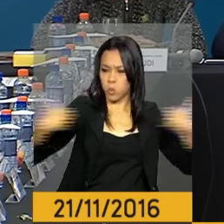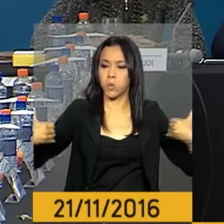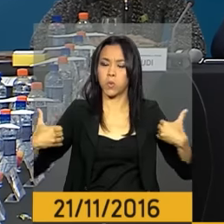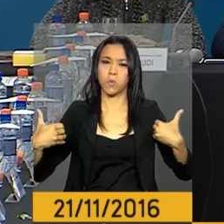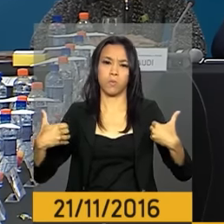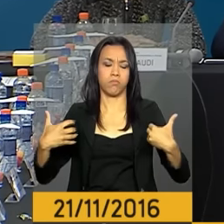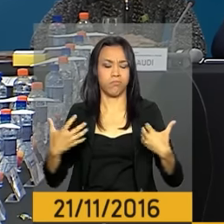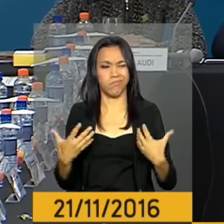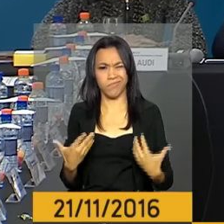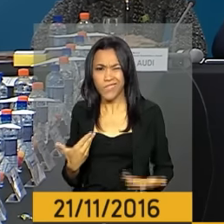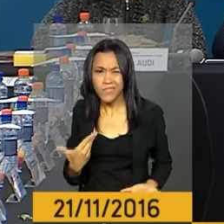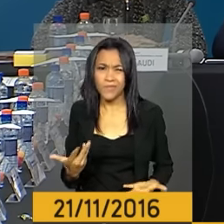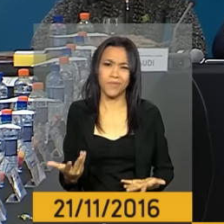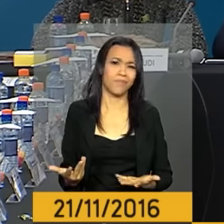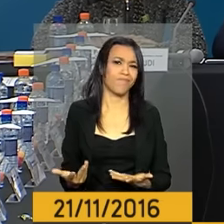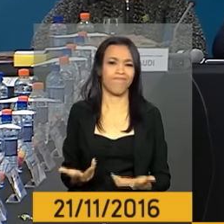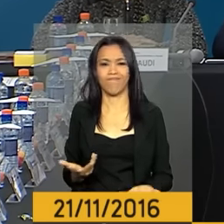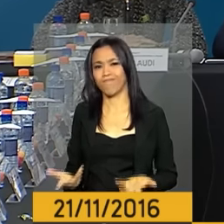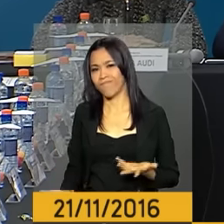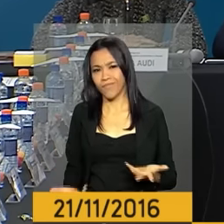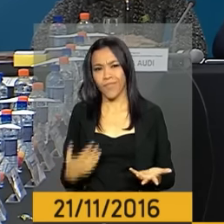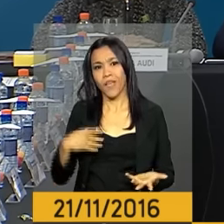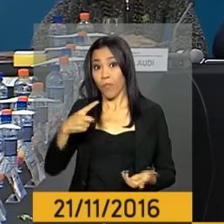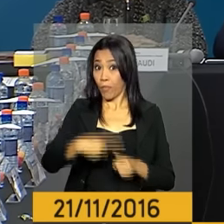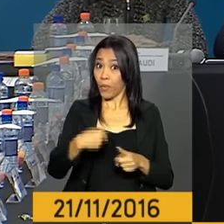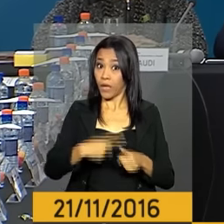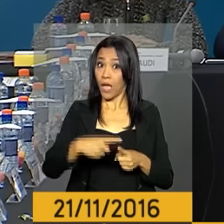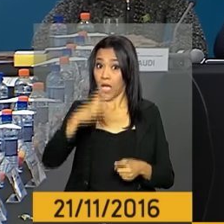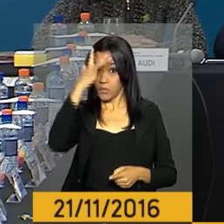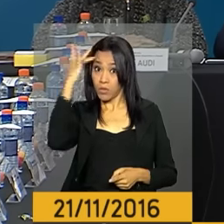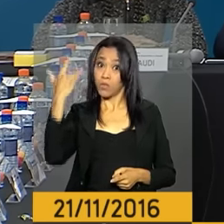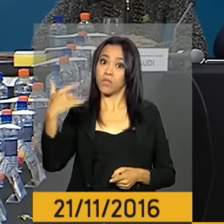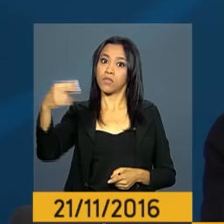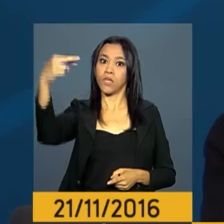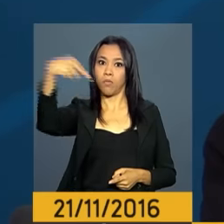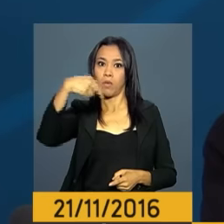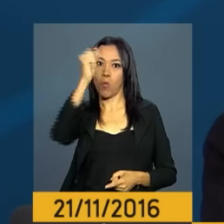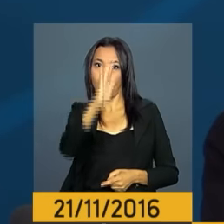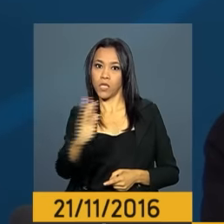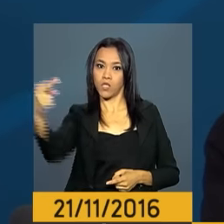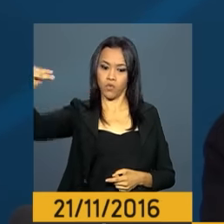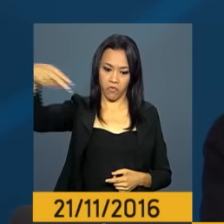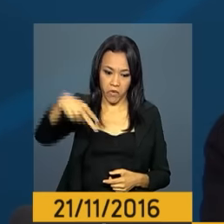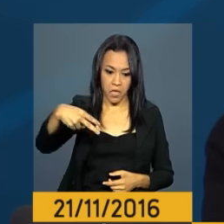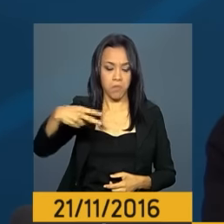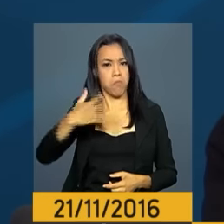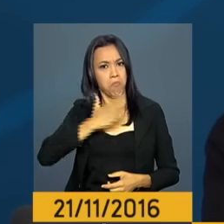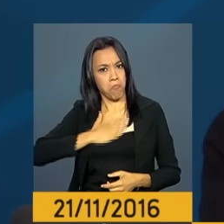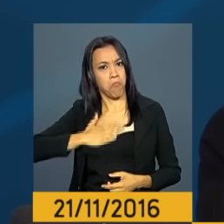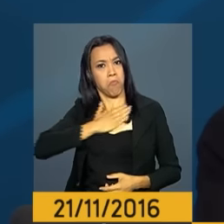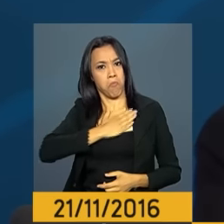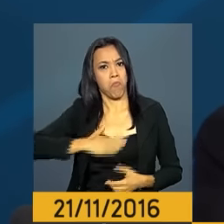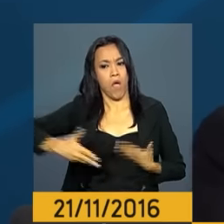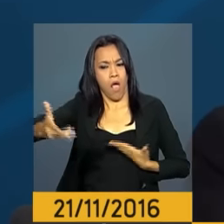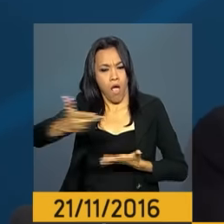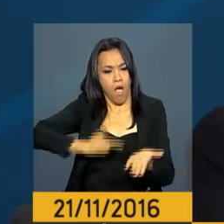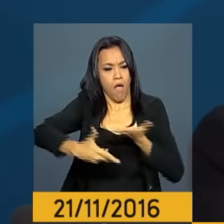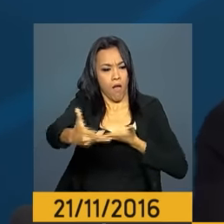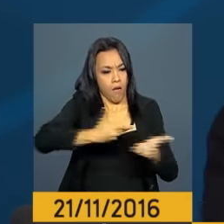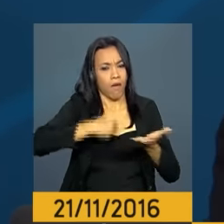Nós, que sempre tivemos a fama de sermos conciliadores e amigáveis.